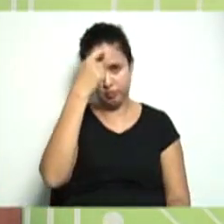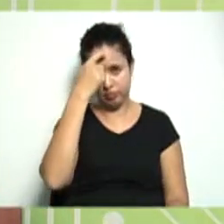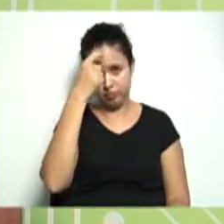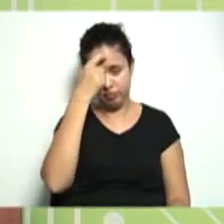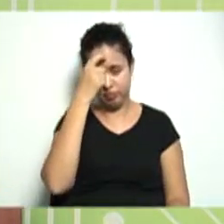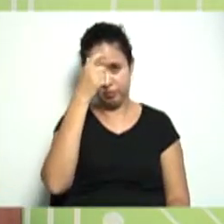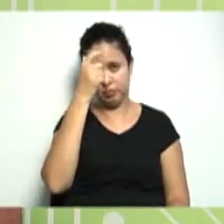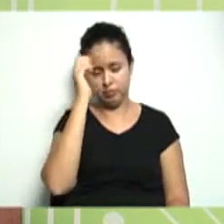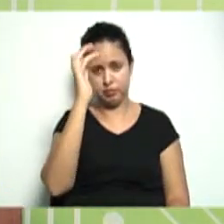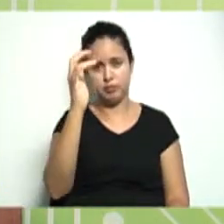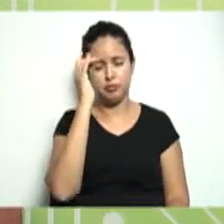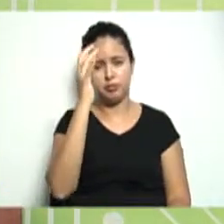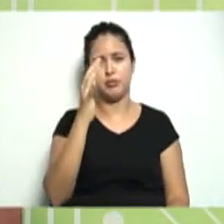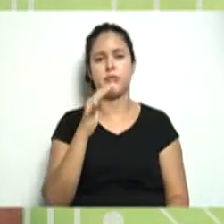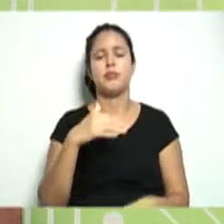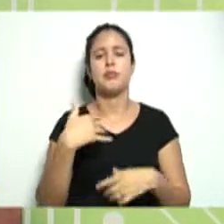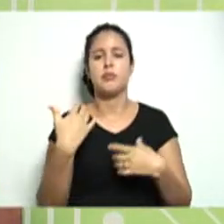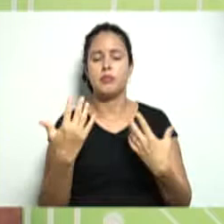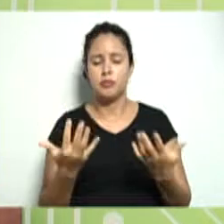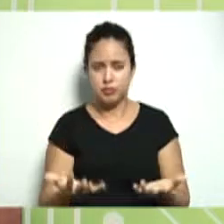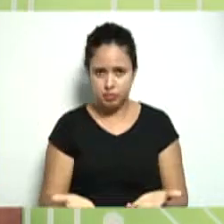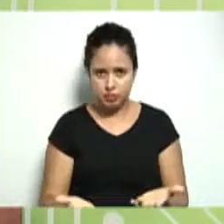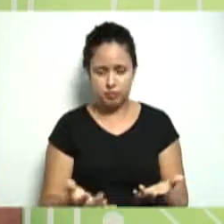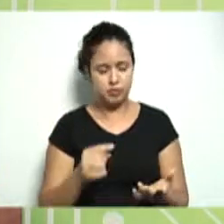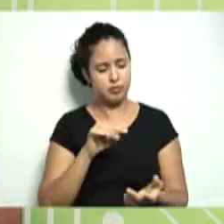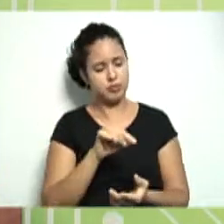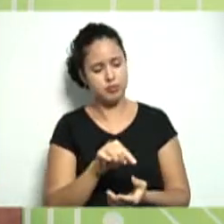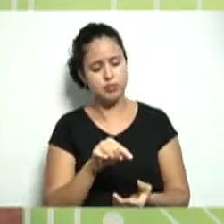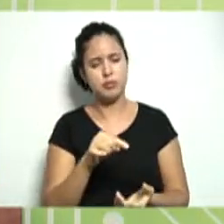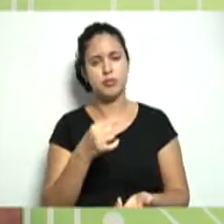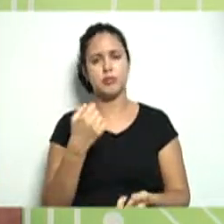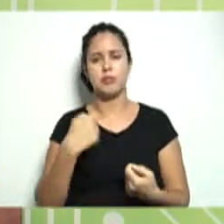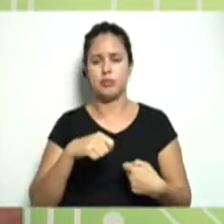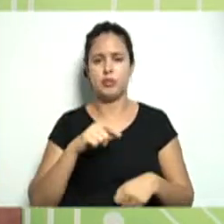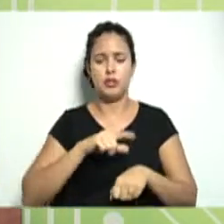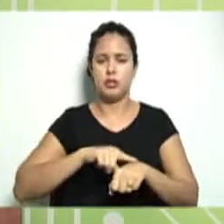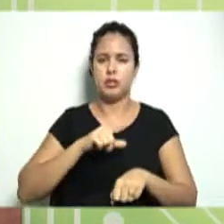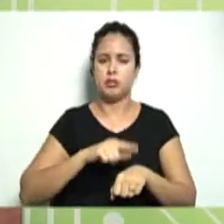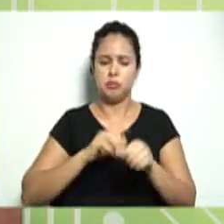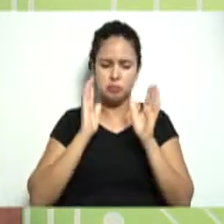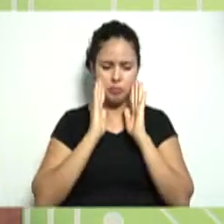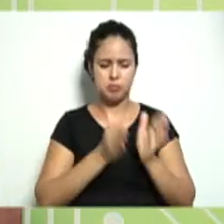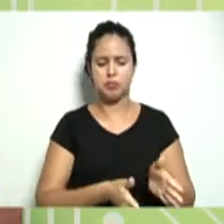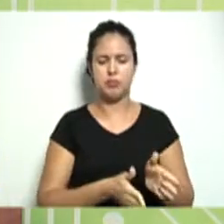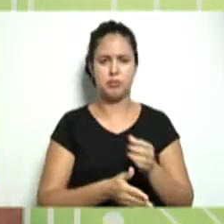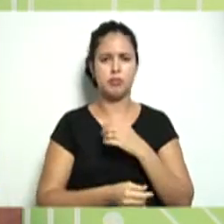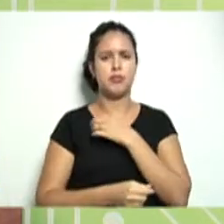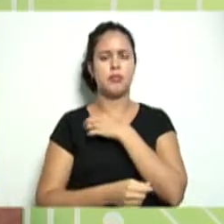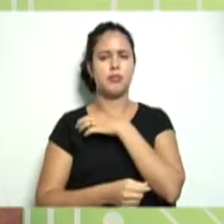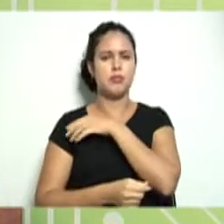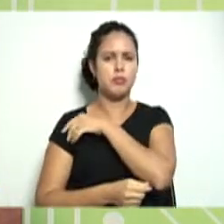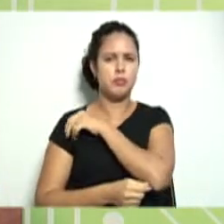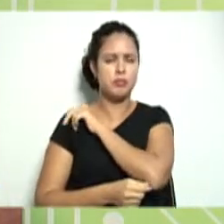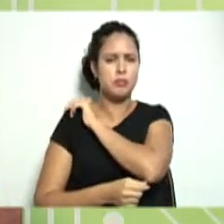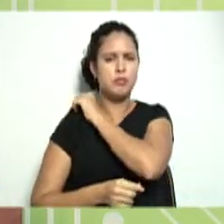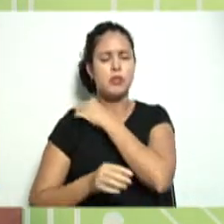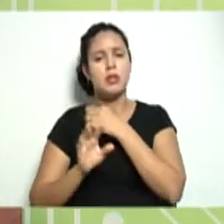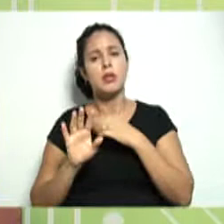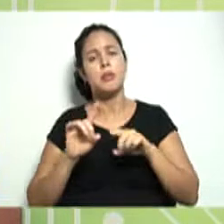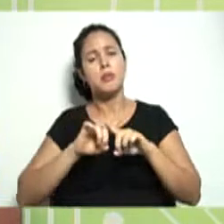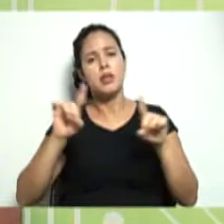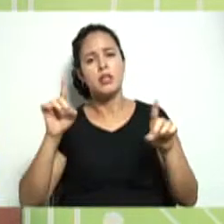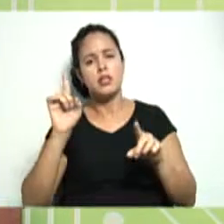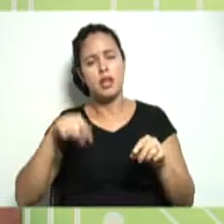que também é árduo, né? Também requer tempo e dedicação, mas é visto também como um trabalho,